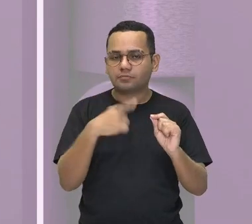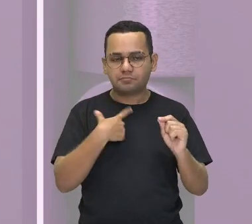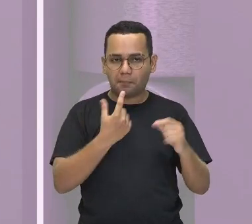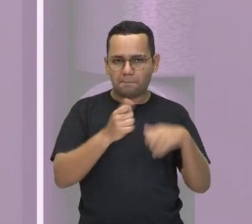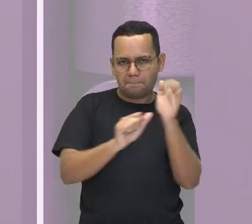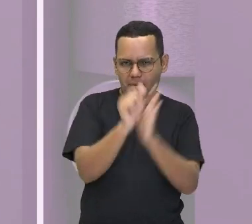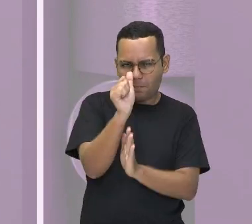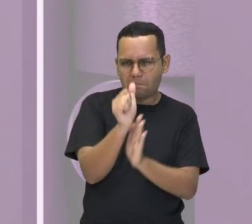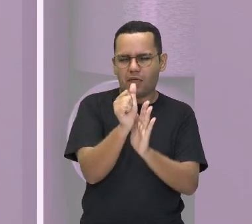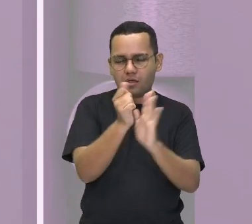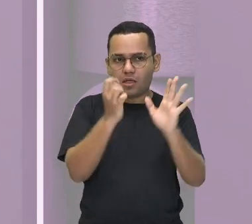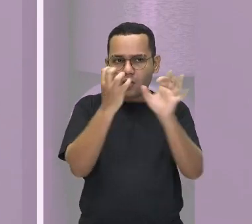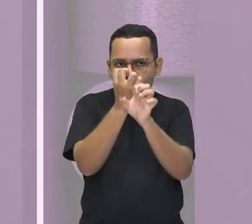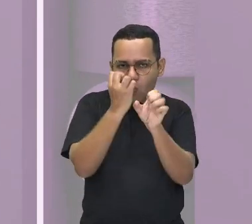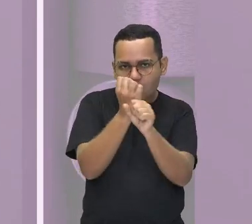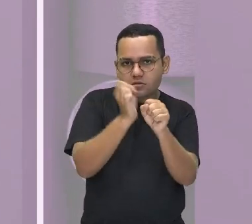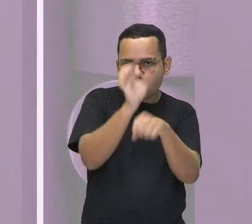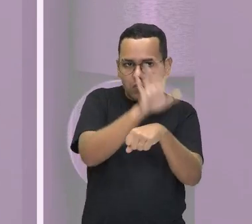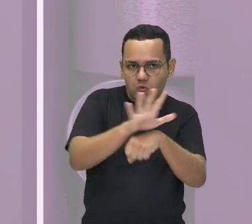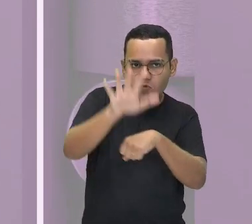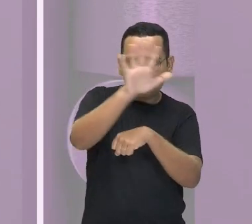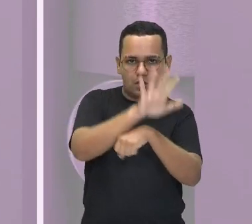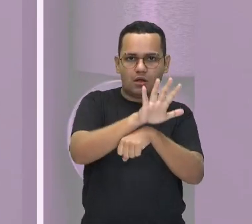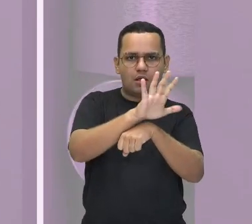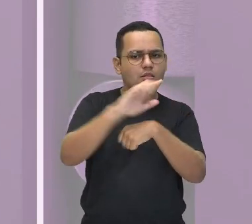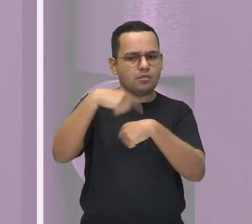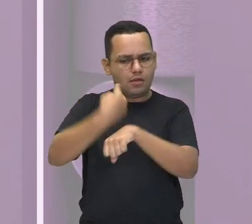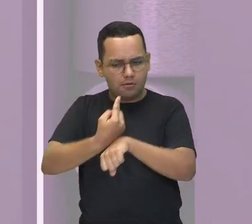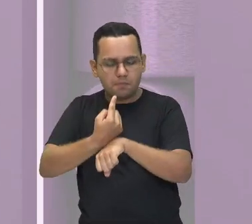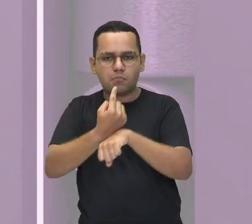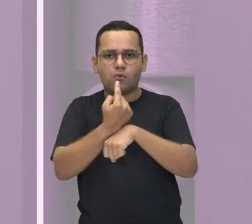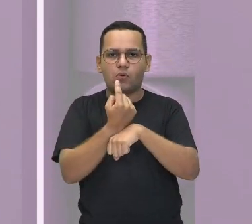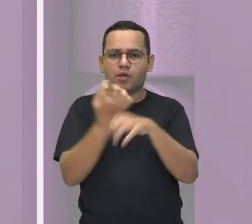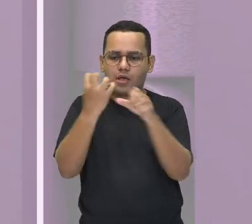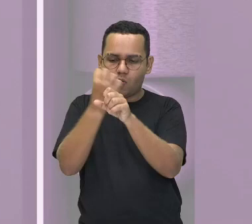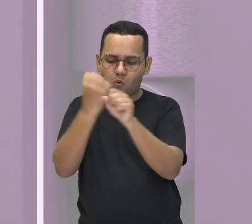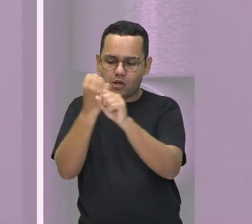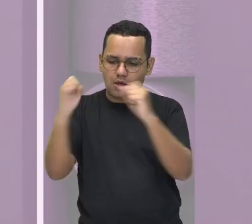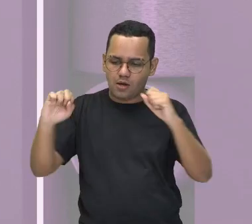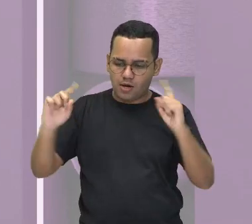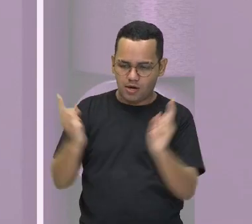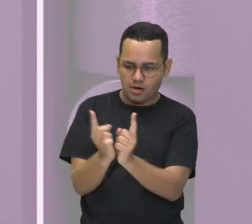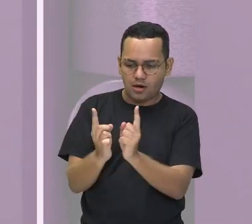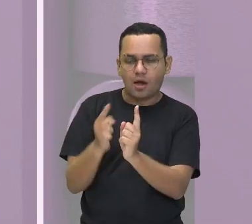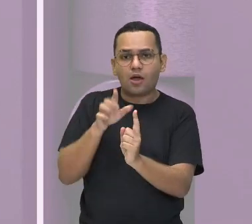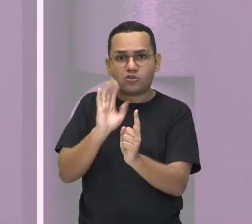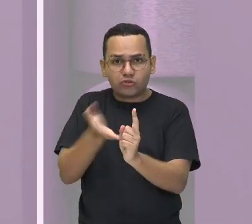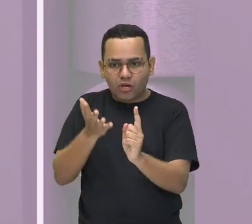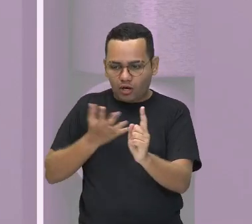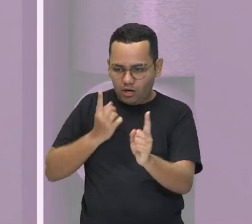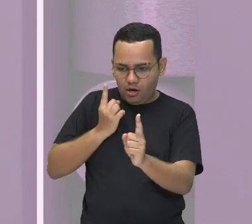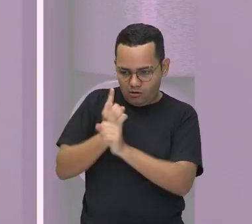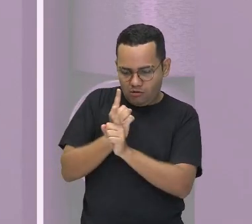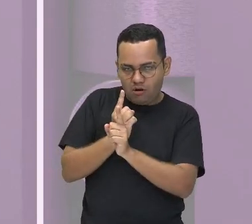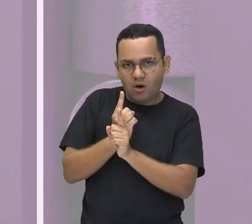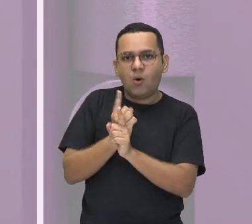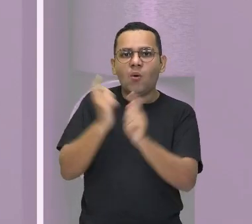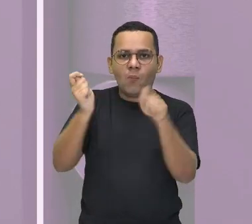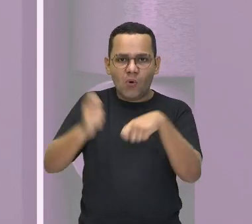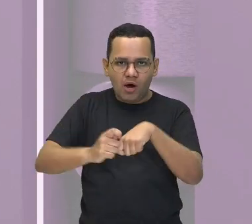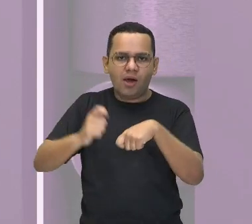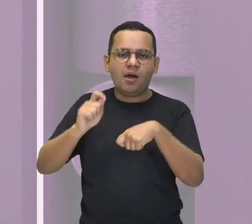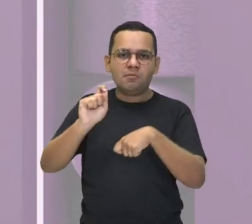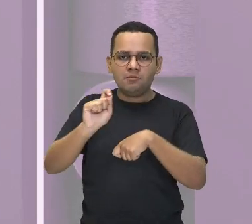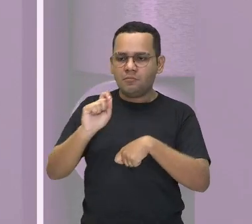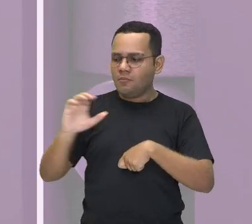E a partir da equação geral, a gente obtém a equação reduzida. Quando a gente finalmente obter a equação reduzida, a gente vai poder identificar